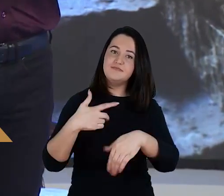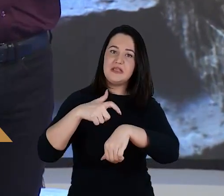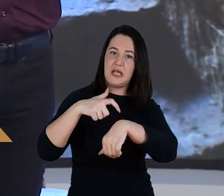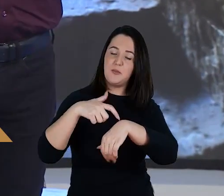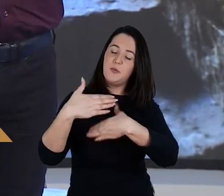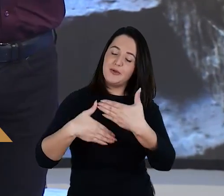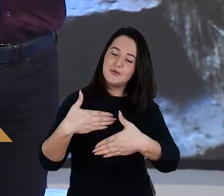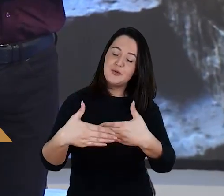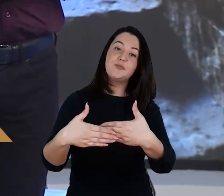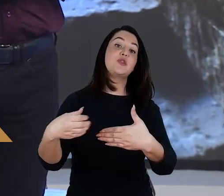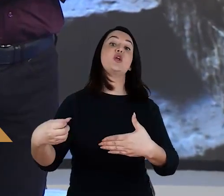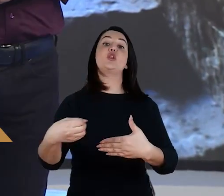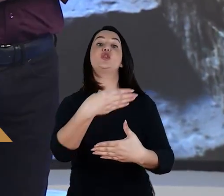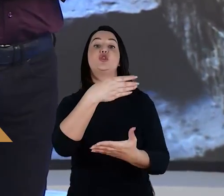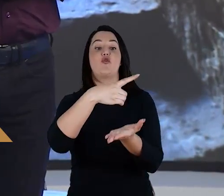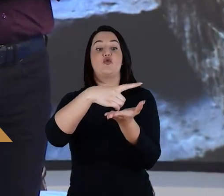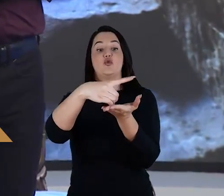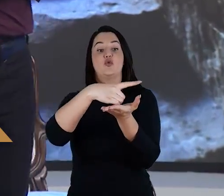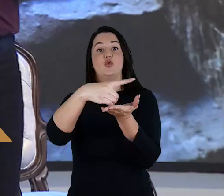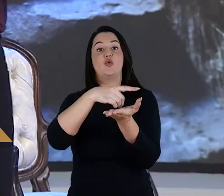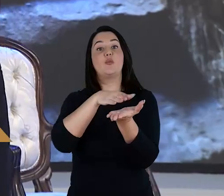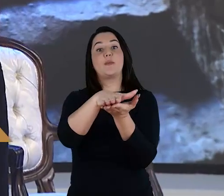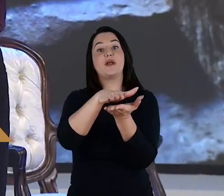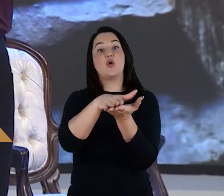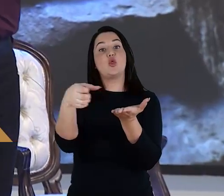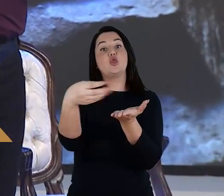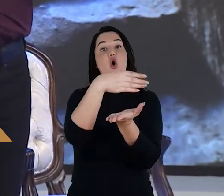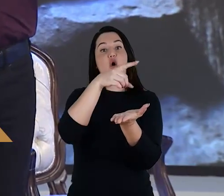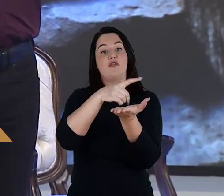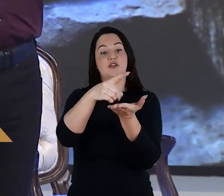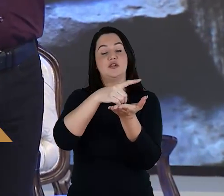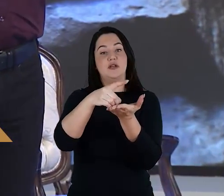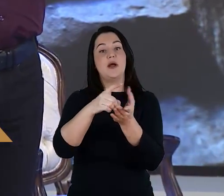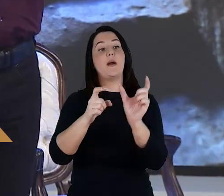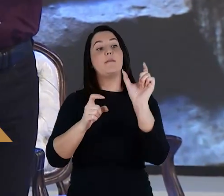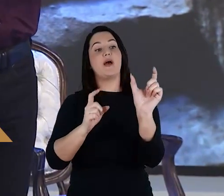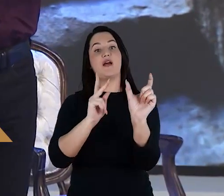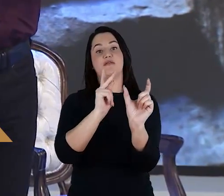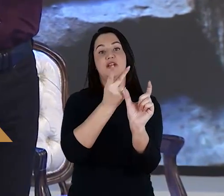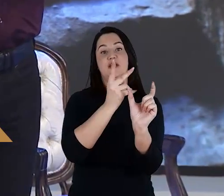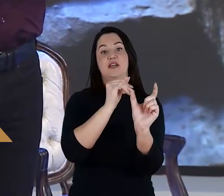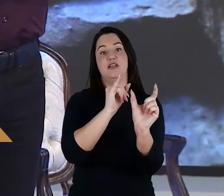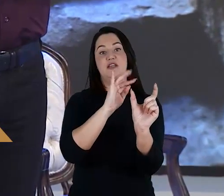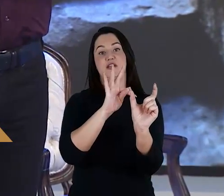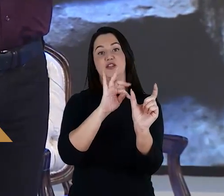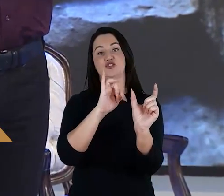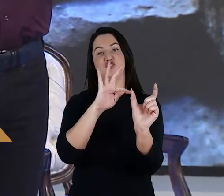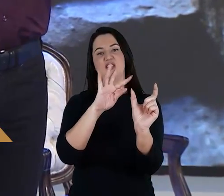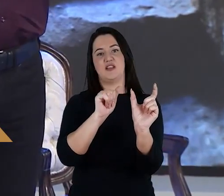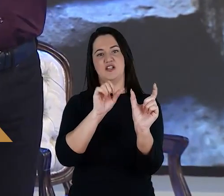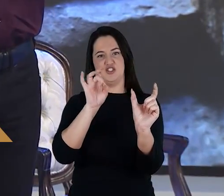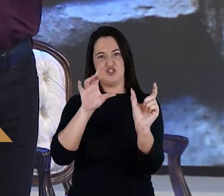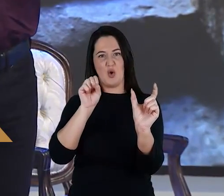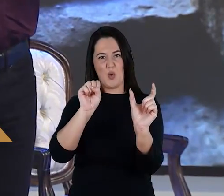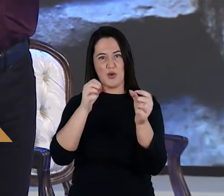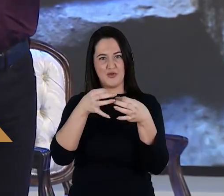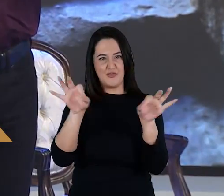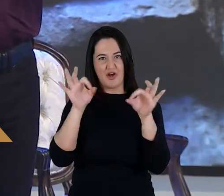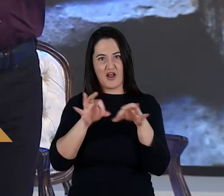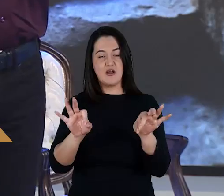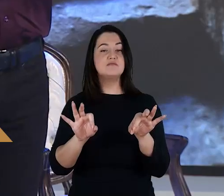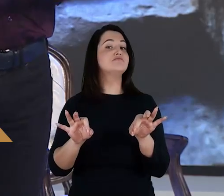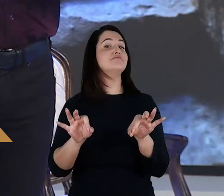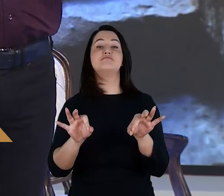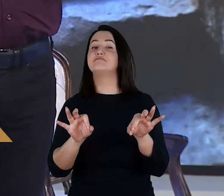publicada. Uma nova edição, preste atenção. E dessa vez, o verbete hititas não tinha apenas 8 linhas e meia,